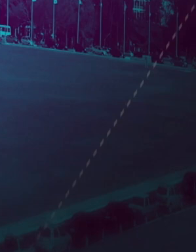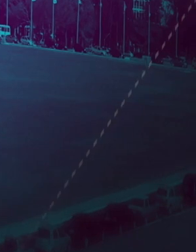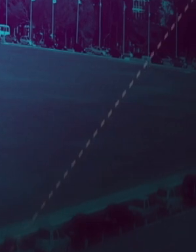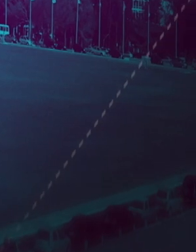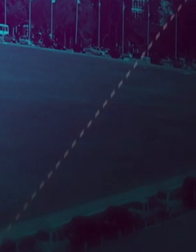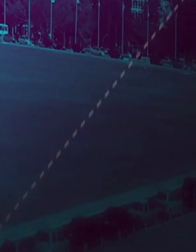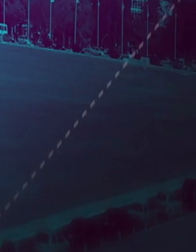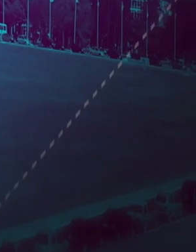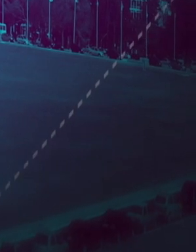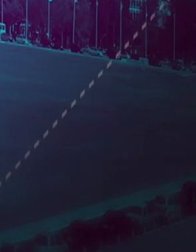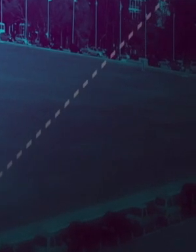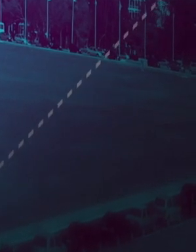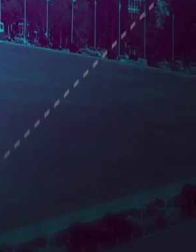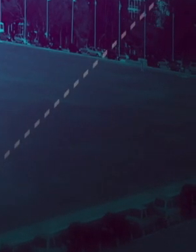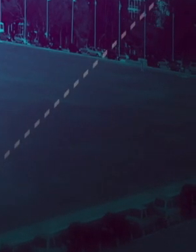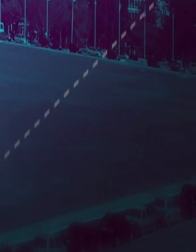o